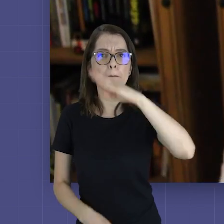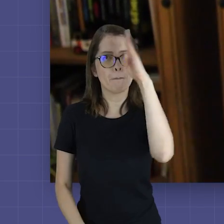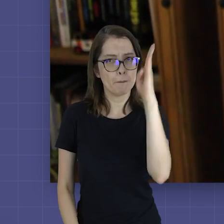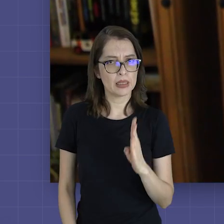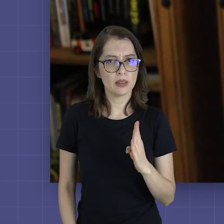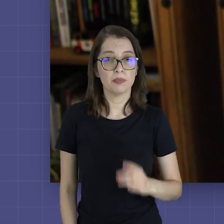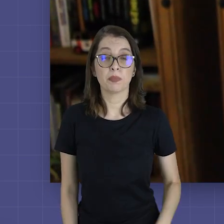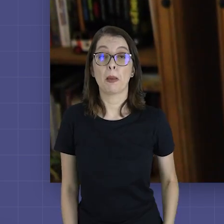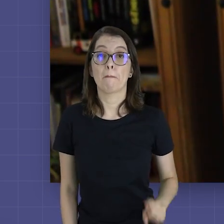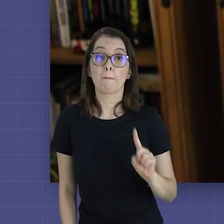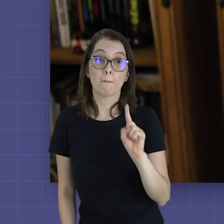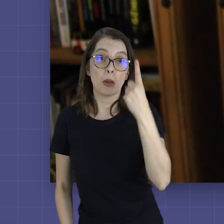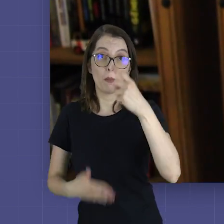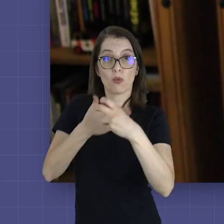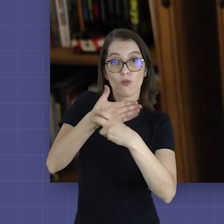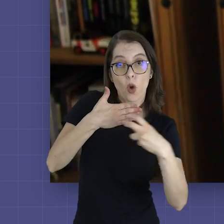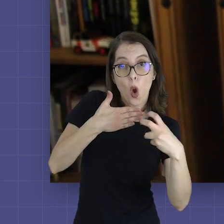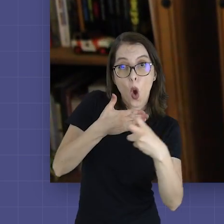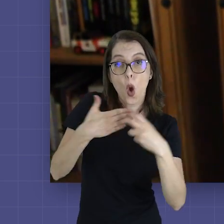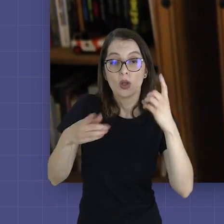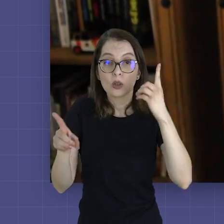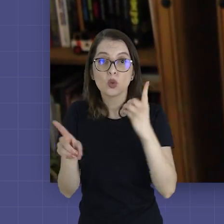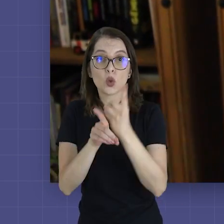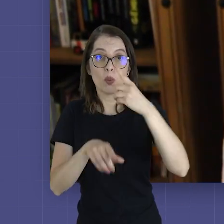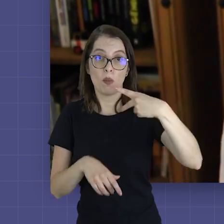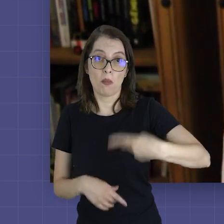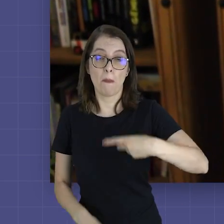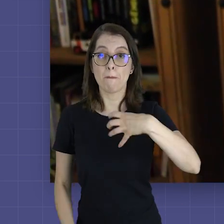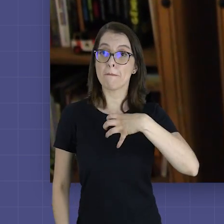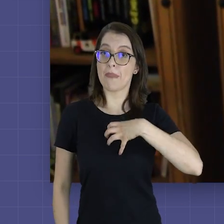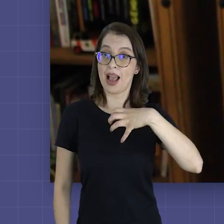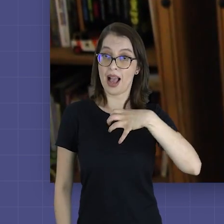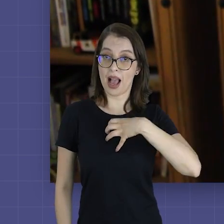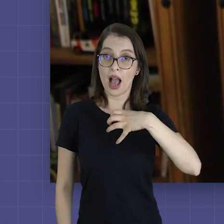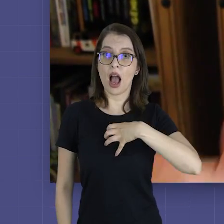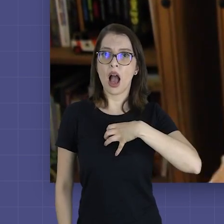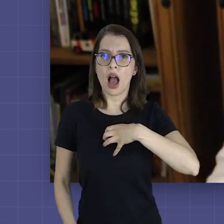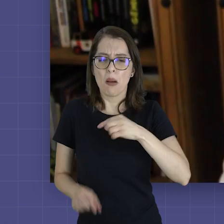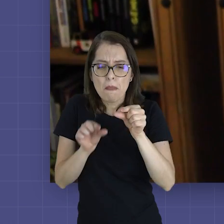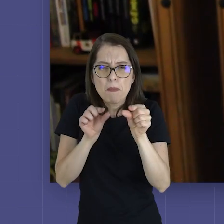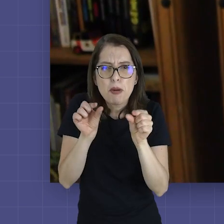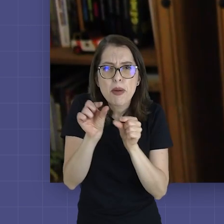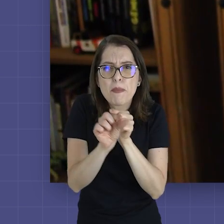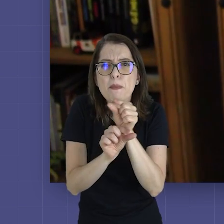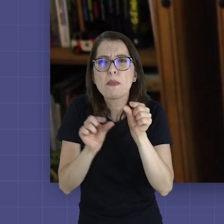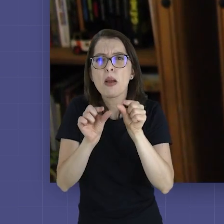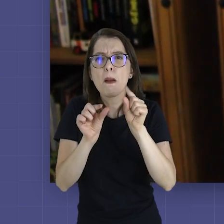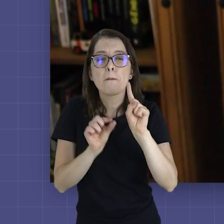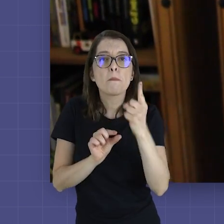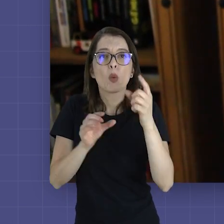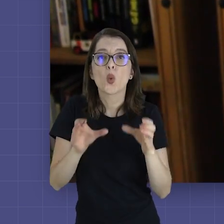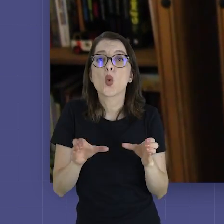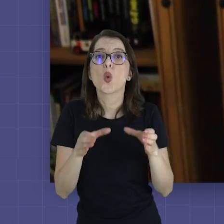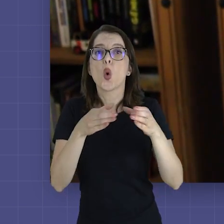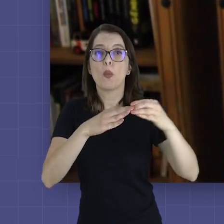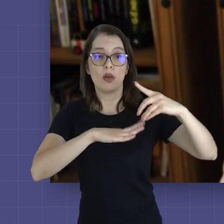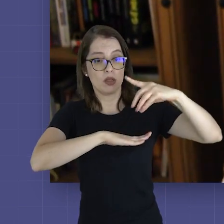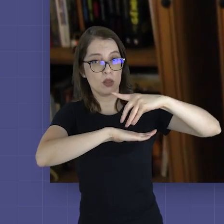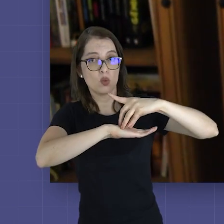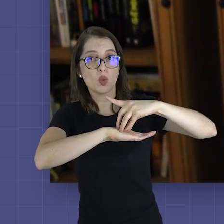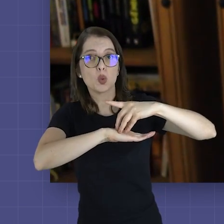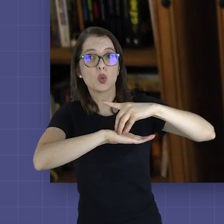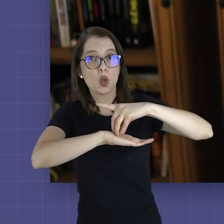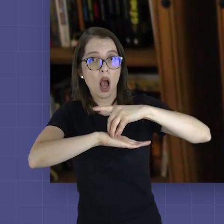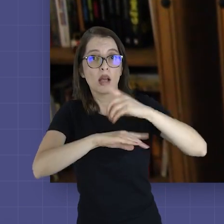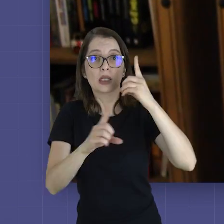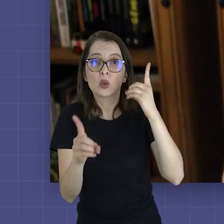Os primeiros fósseis de dinossauro descobertos no Brasil foram descobertos na Bahia, mas eles eram muito fragmentados. Então, a primeira espécie de